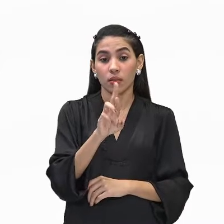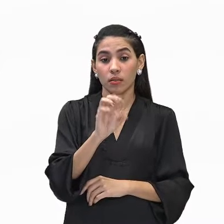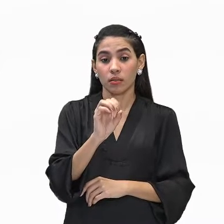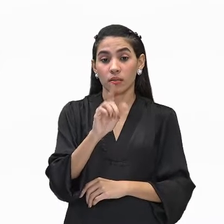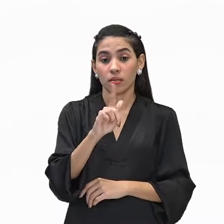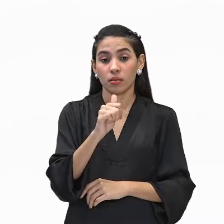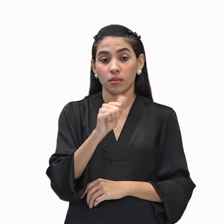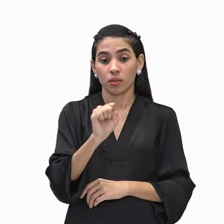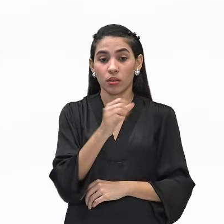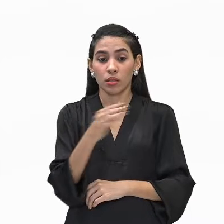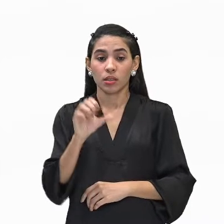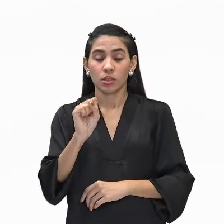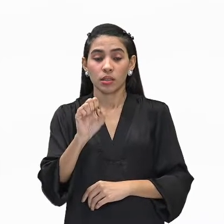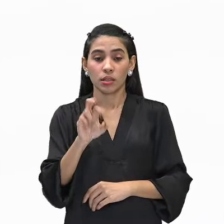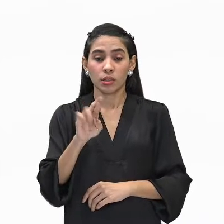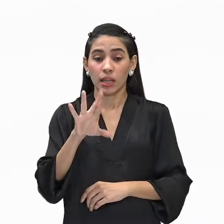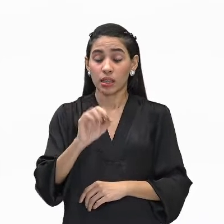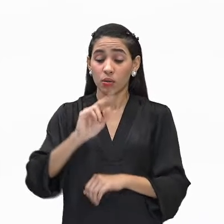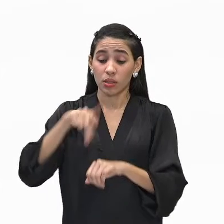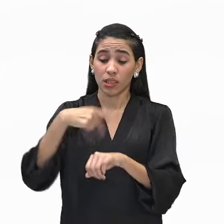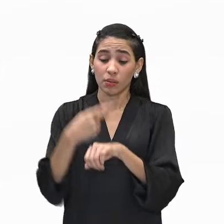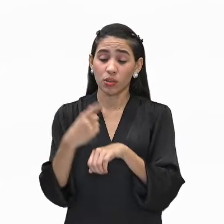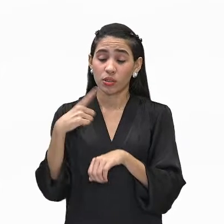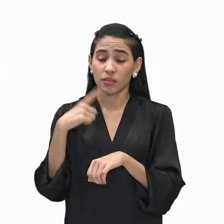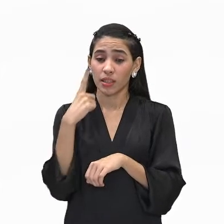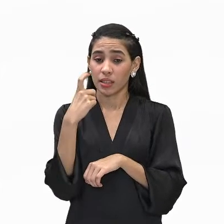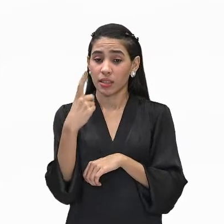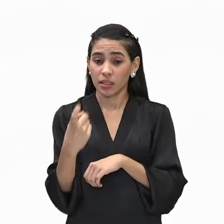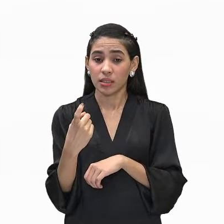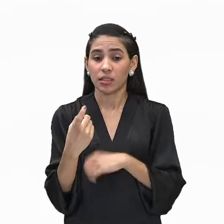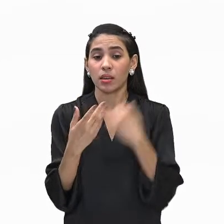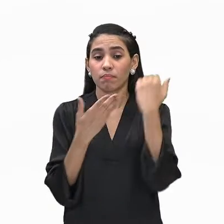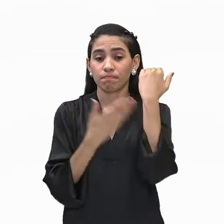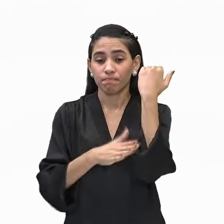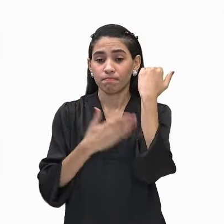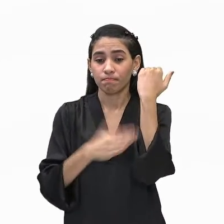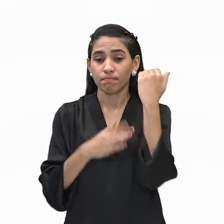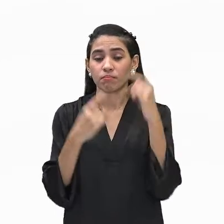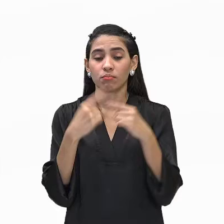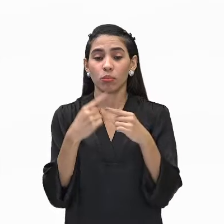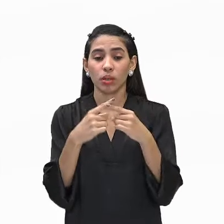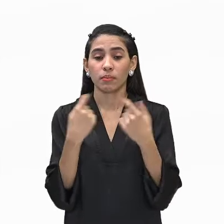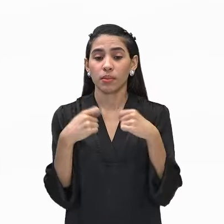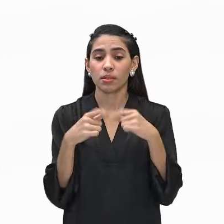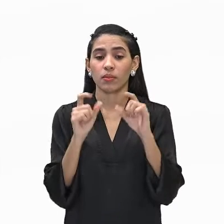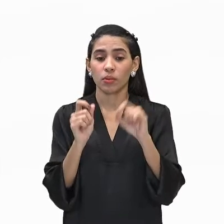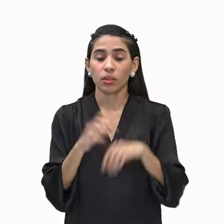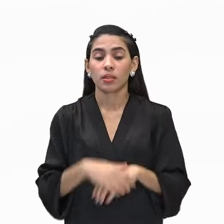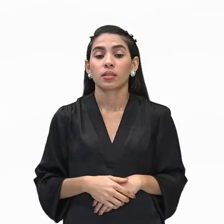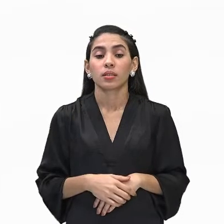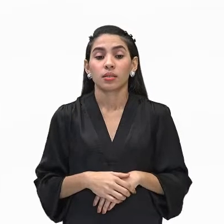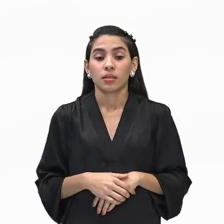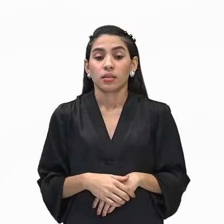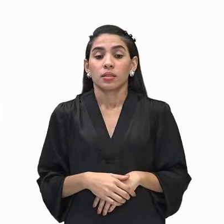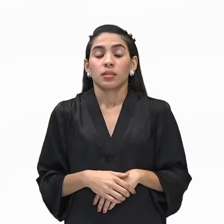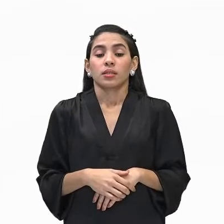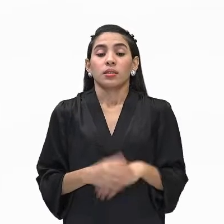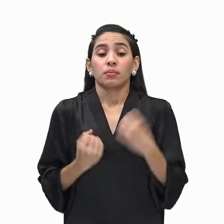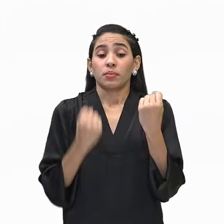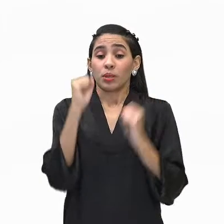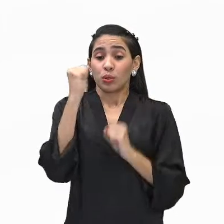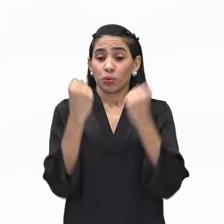depois começou-se o processo de extração da Hevea brasiliensis, pela necessidade constante de uma indústria que